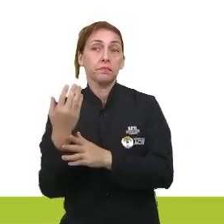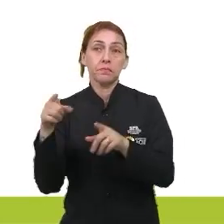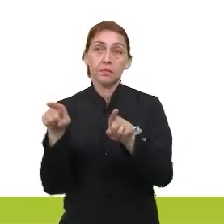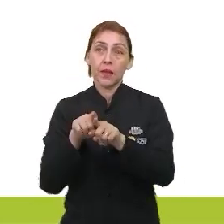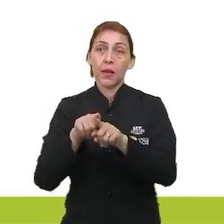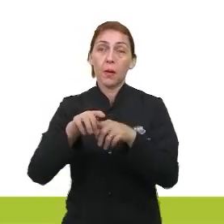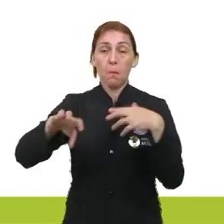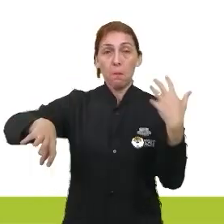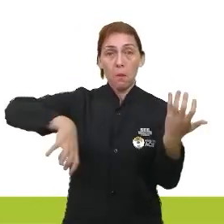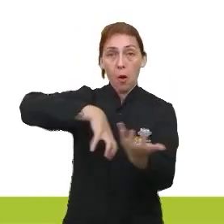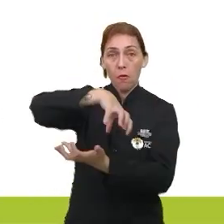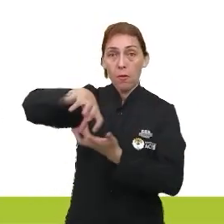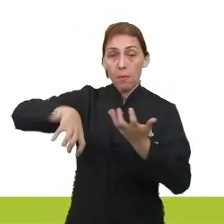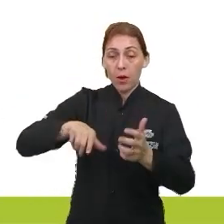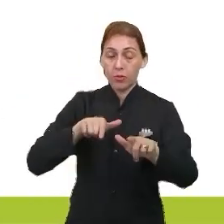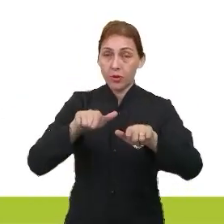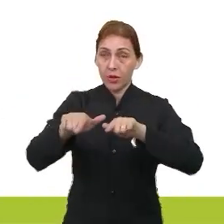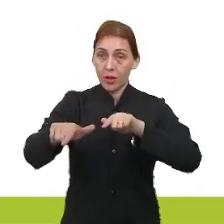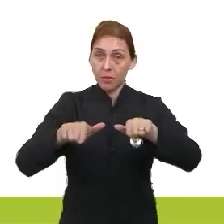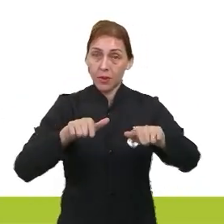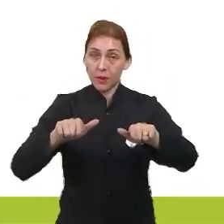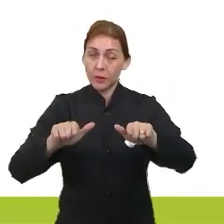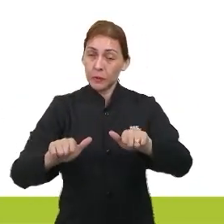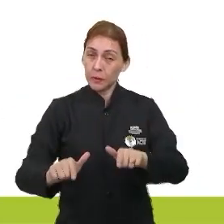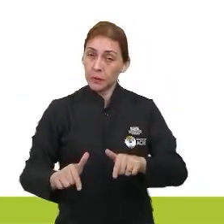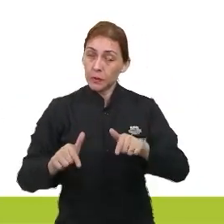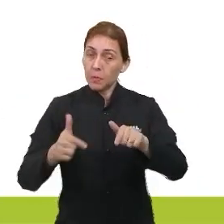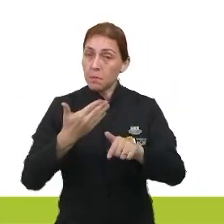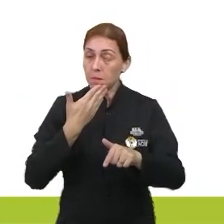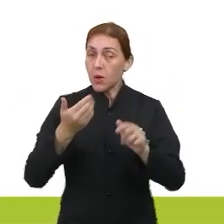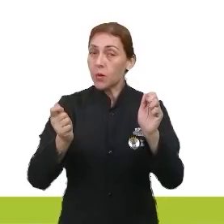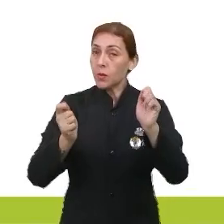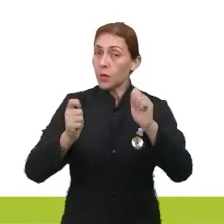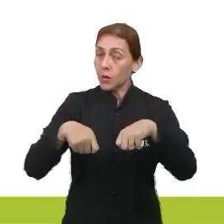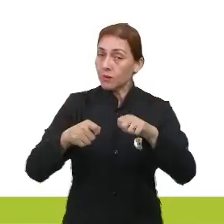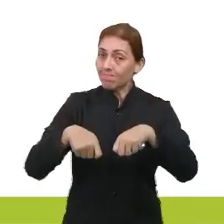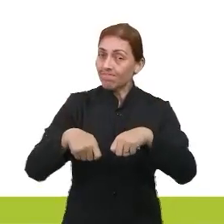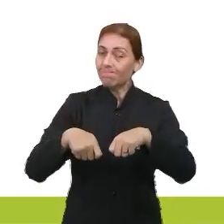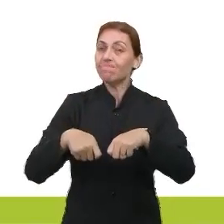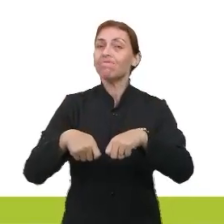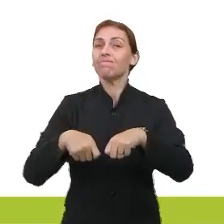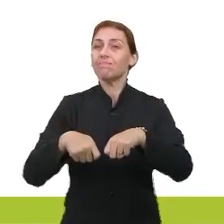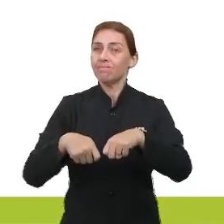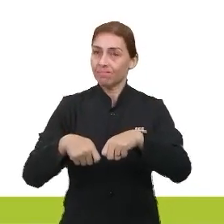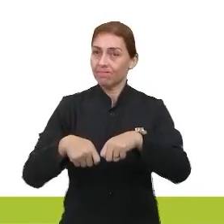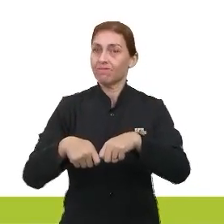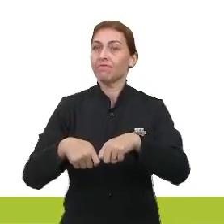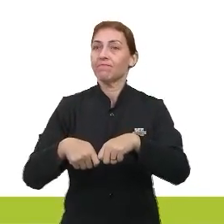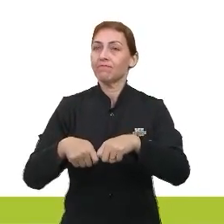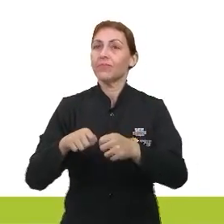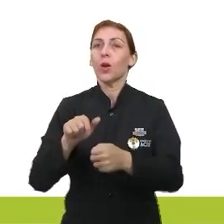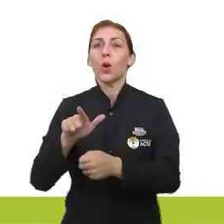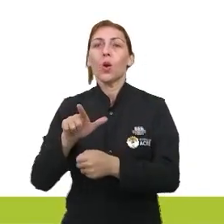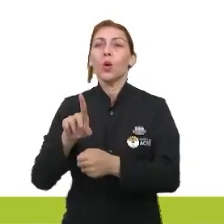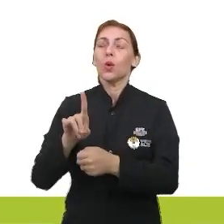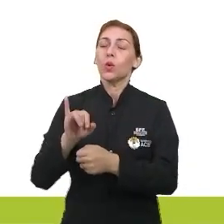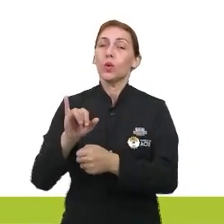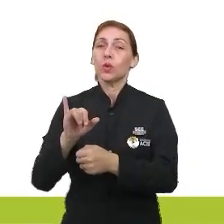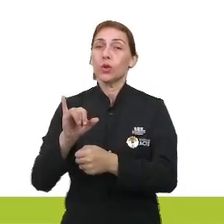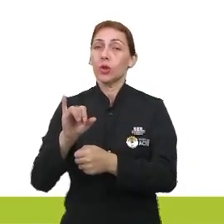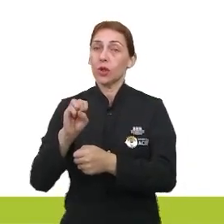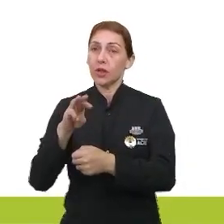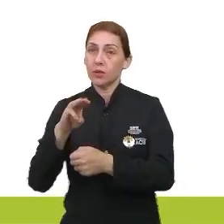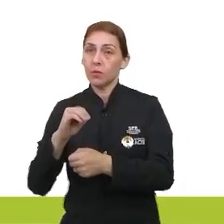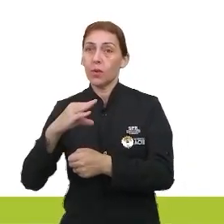o movimento operário, que são as lutas por melhores condições. O ludismo, o cartismo. Aprofundem-se nisso,